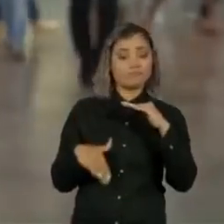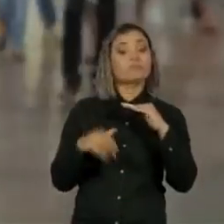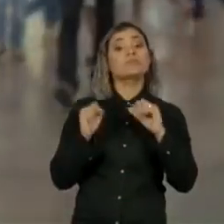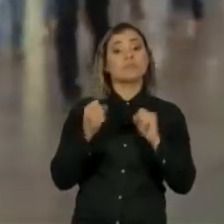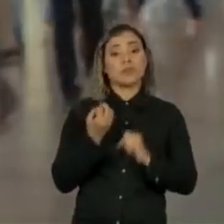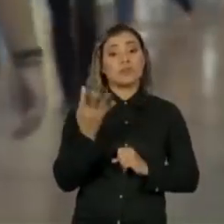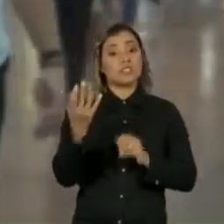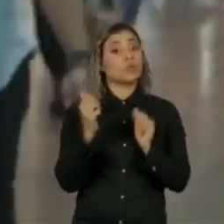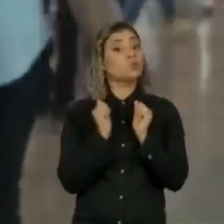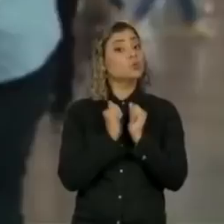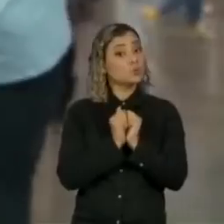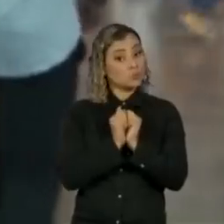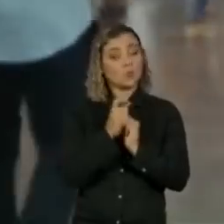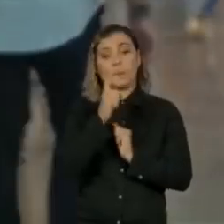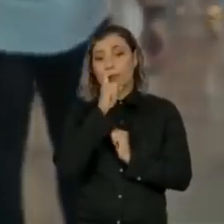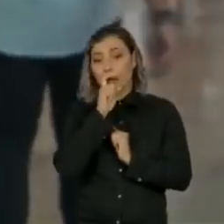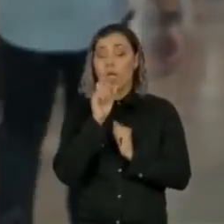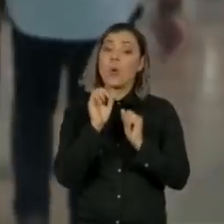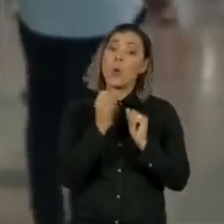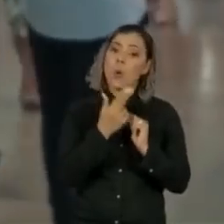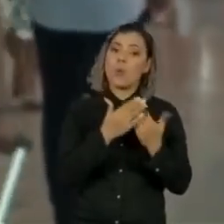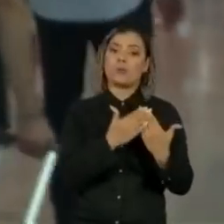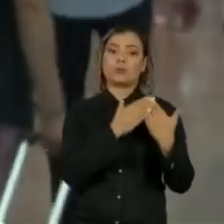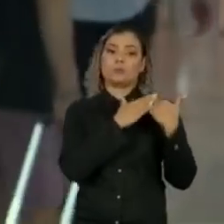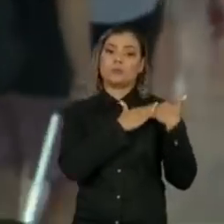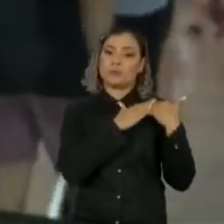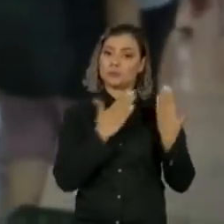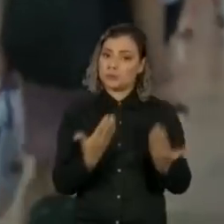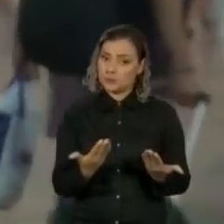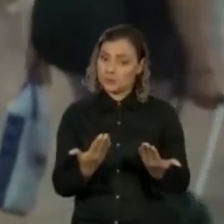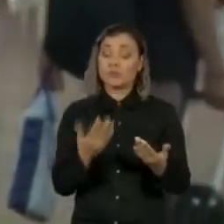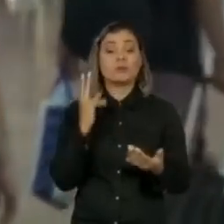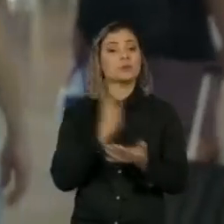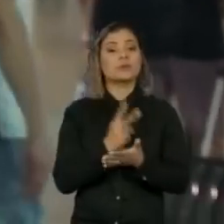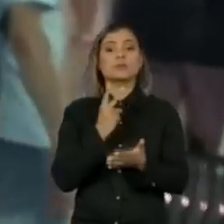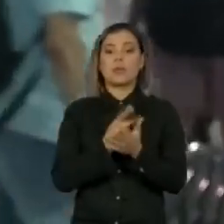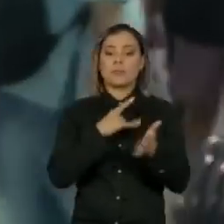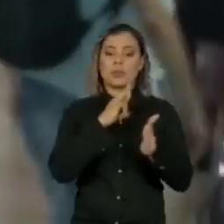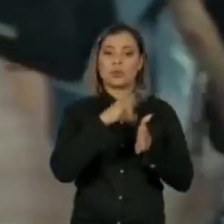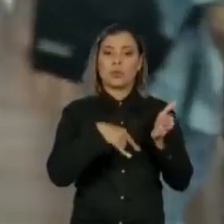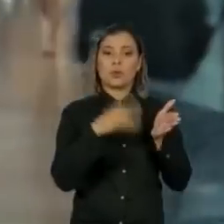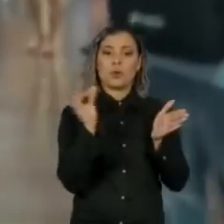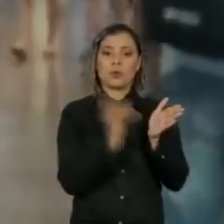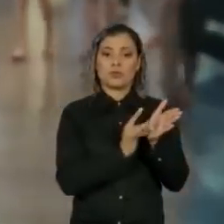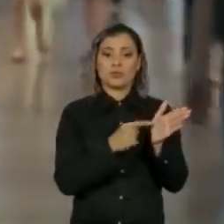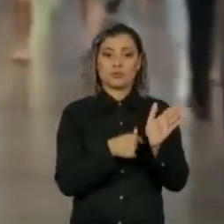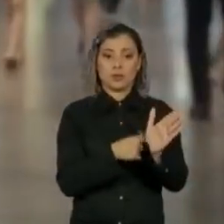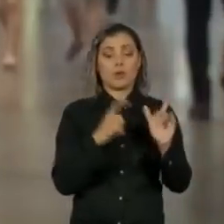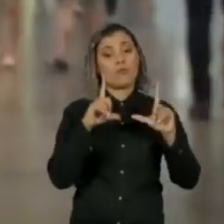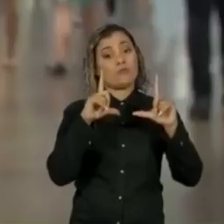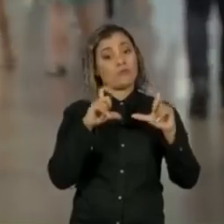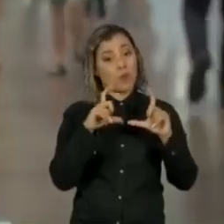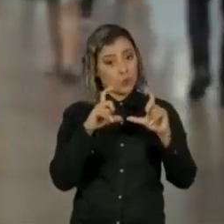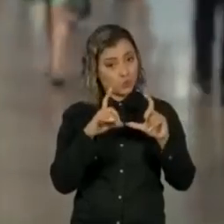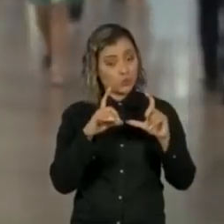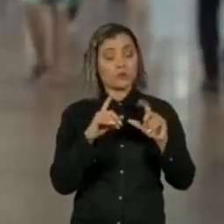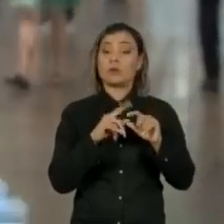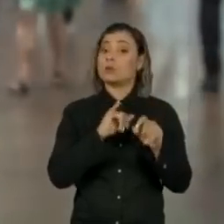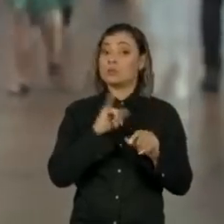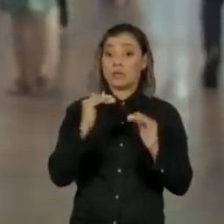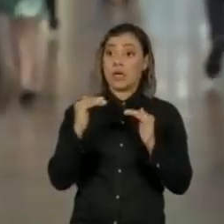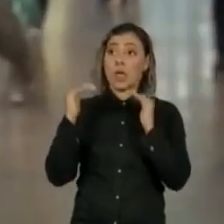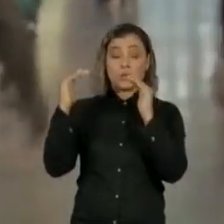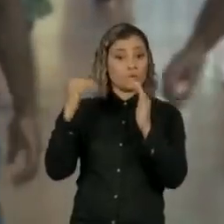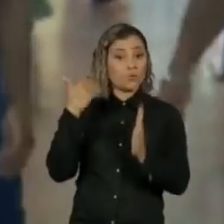viajar acompanhados dos pais ou dos responsáveis e tem sempre que ter um documento original com foto. Caso um